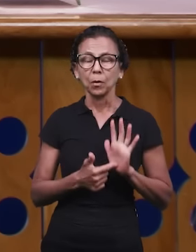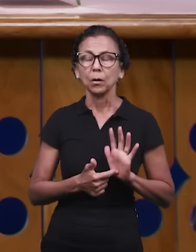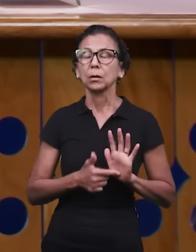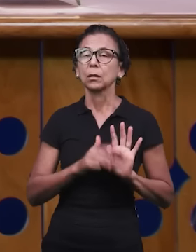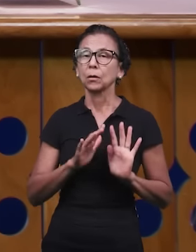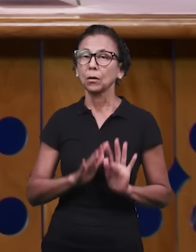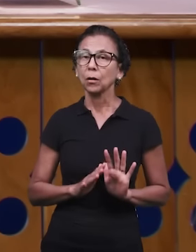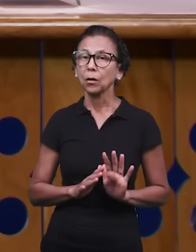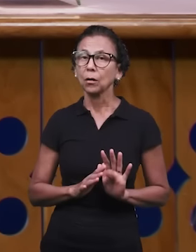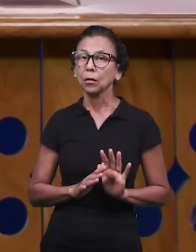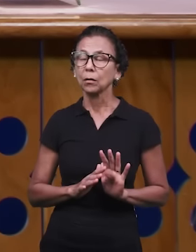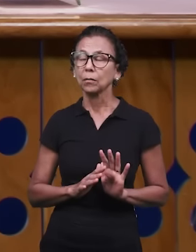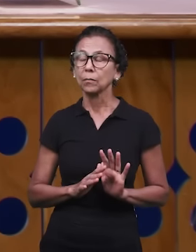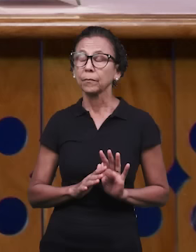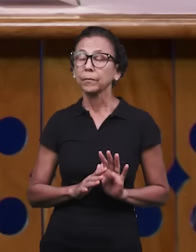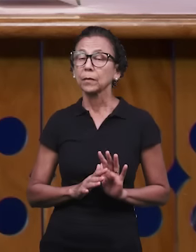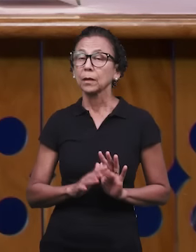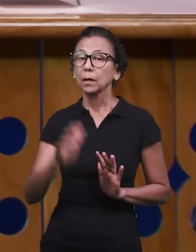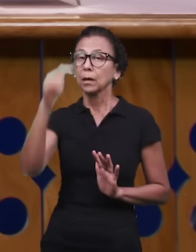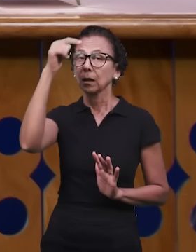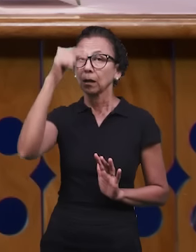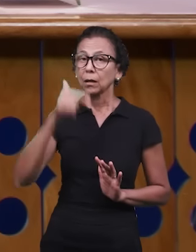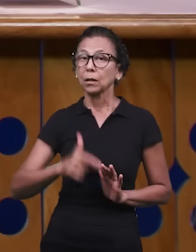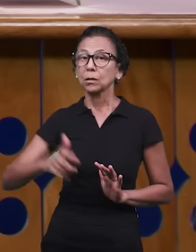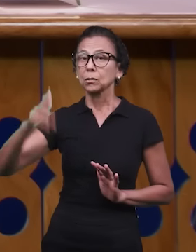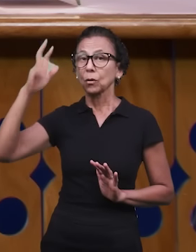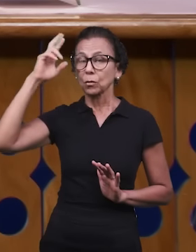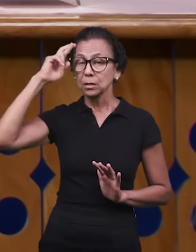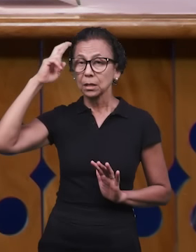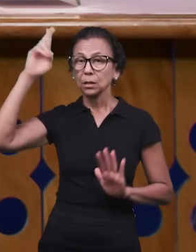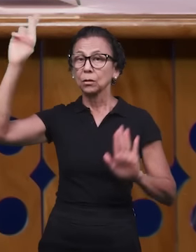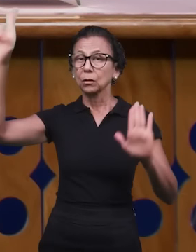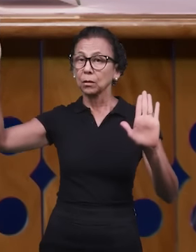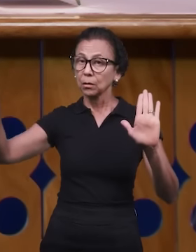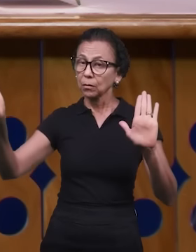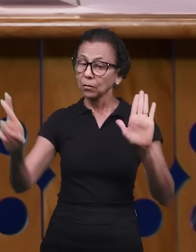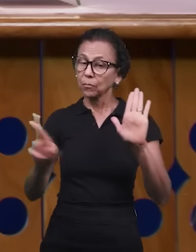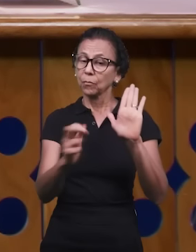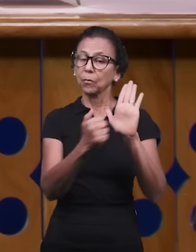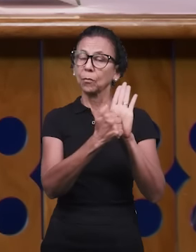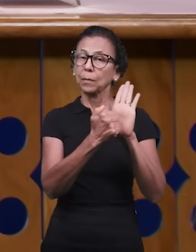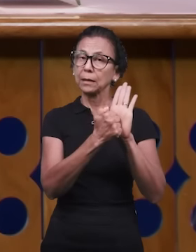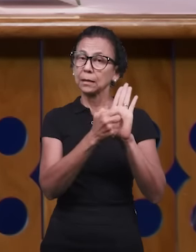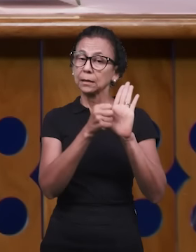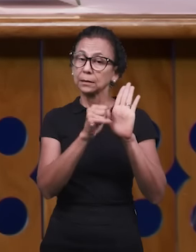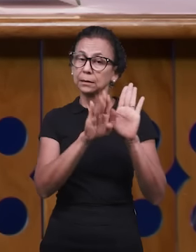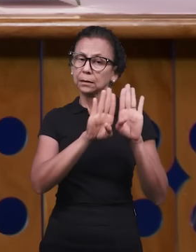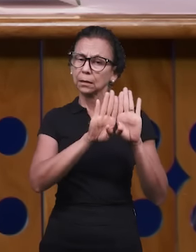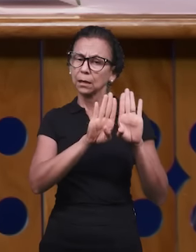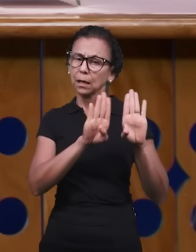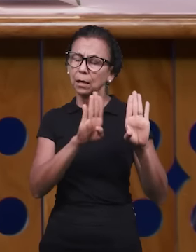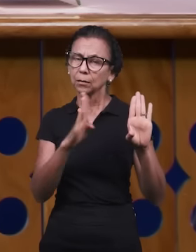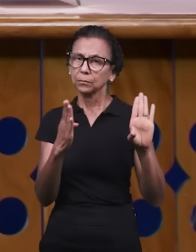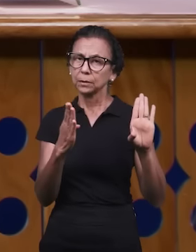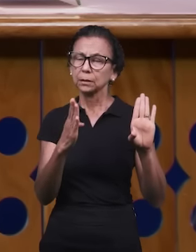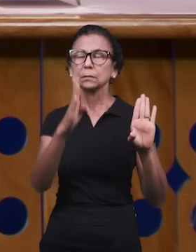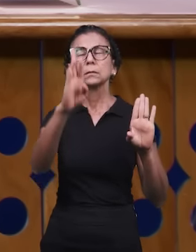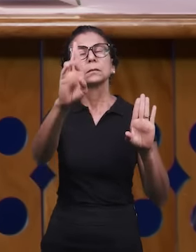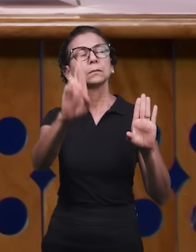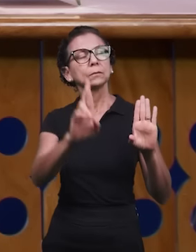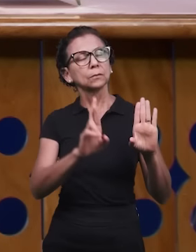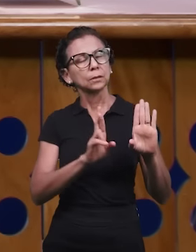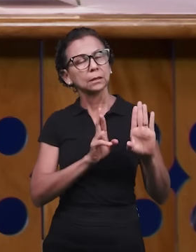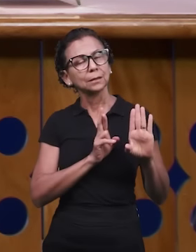bato. Se alguém ouvir a minha voz e abrir a porta, entrarei em